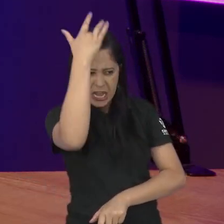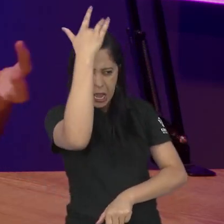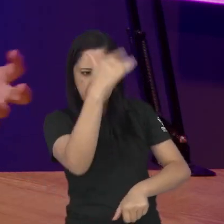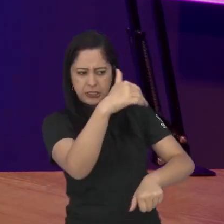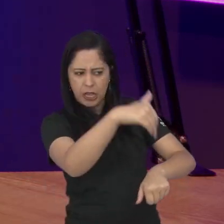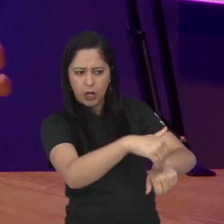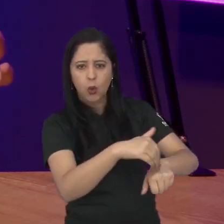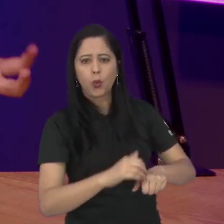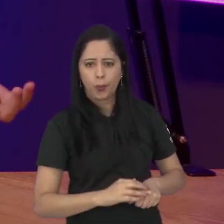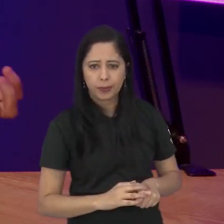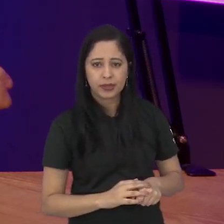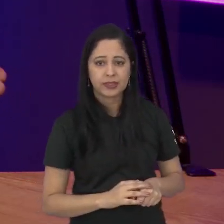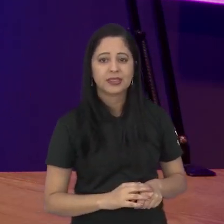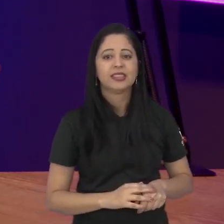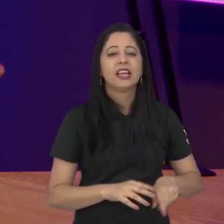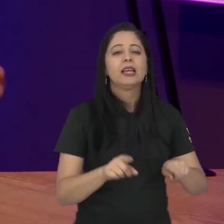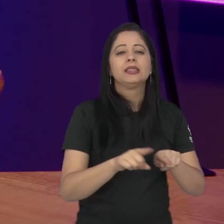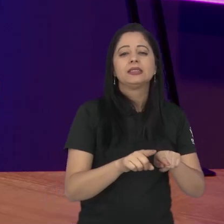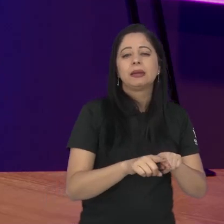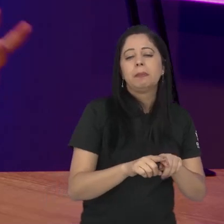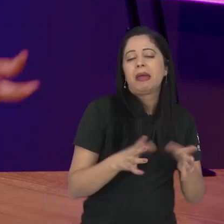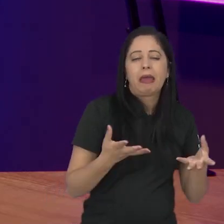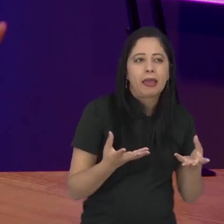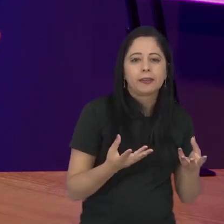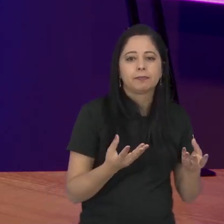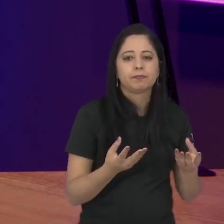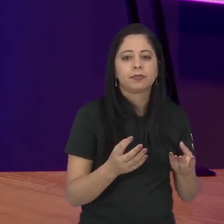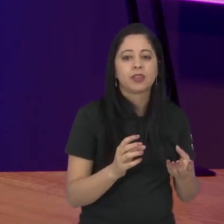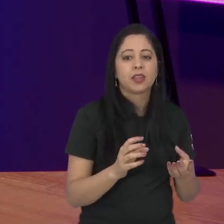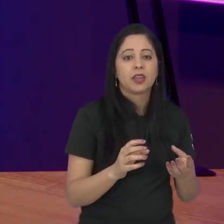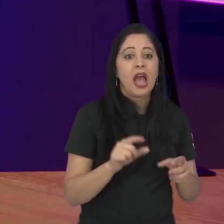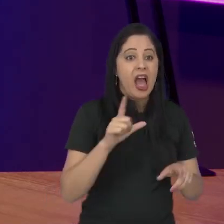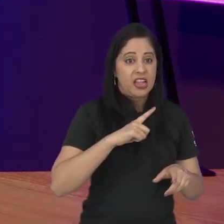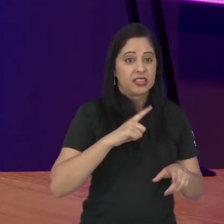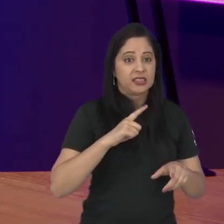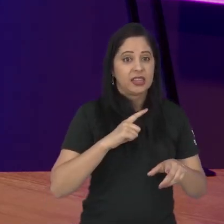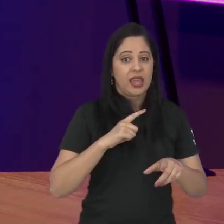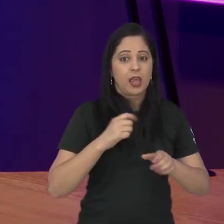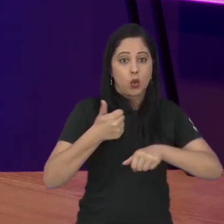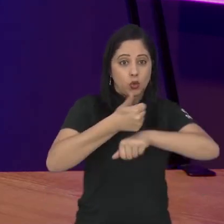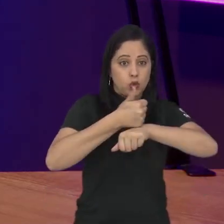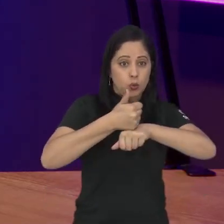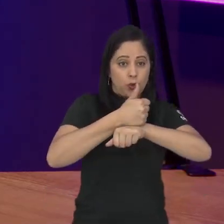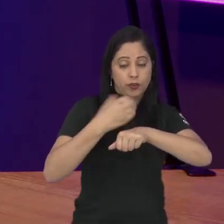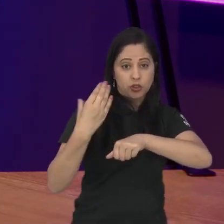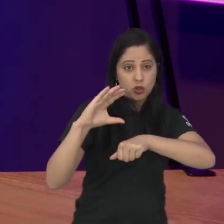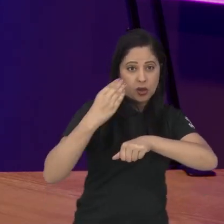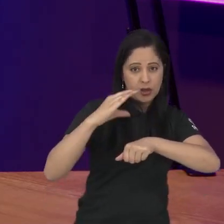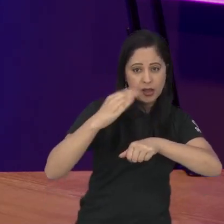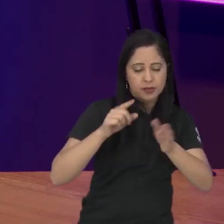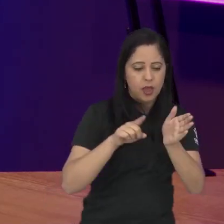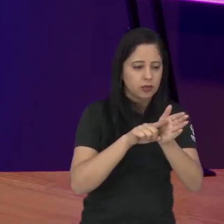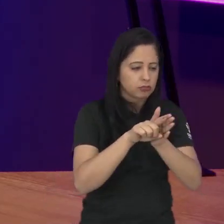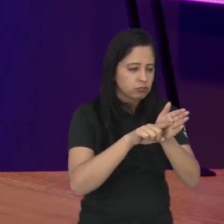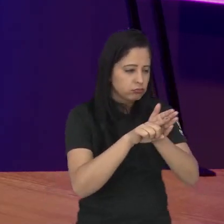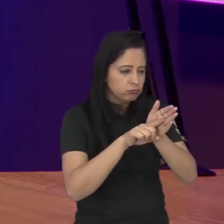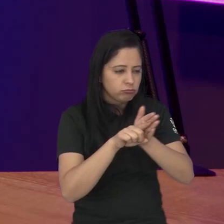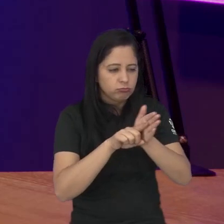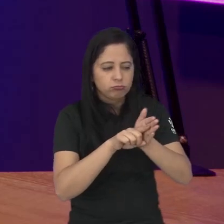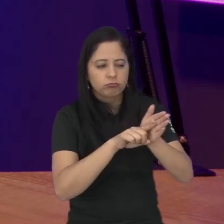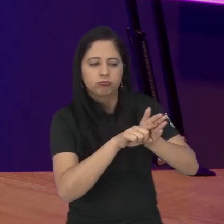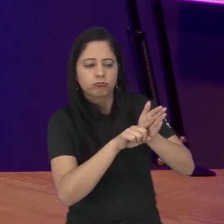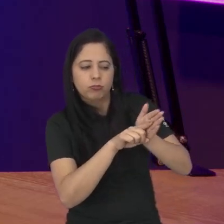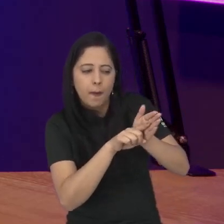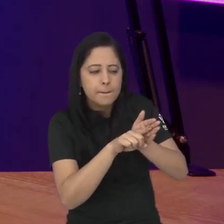fica esse diálogo, porque tem também uma certa... os especialistas, né, uns cientistas, eles começam a estudar os